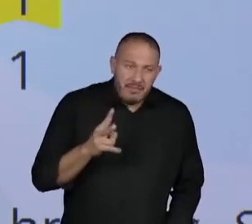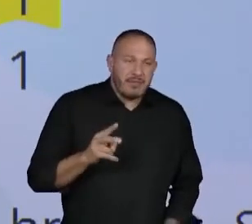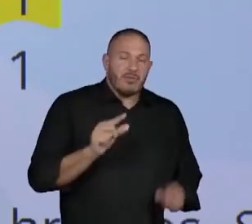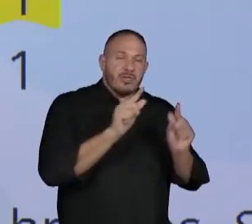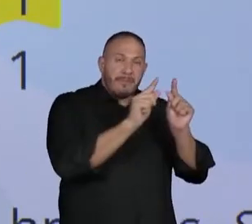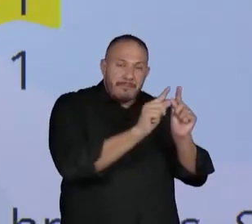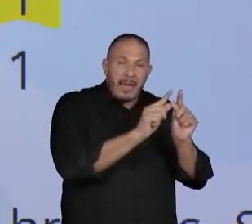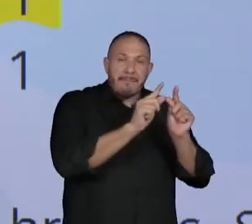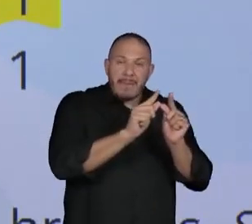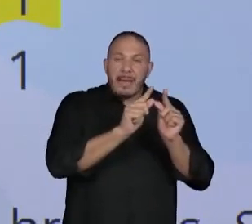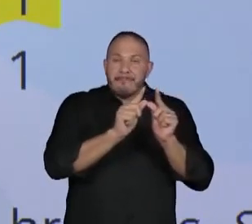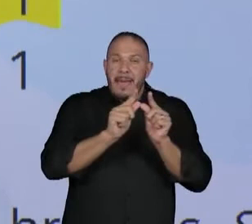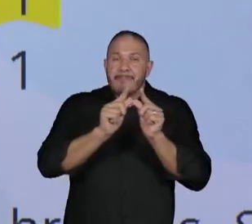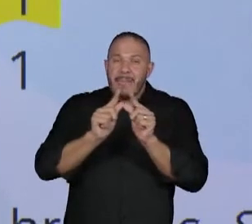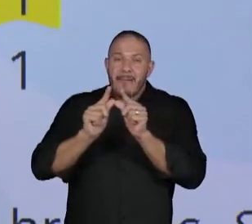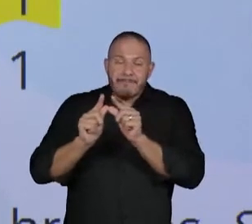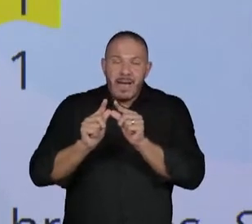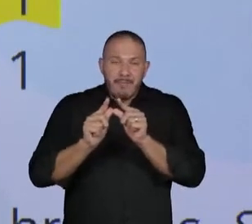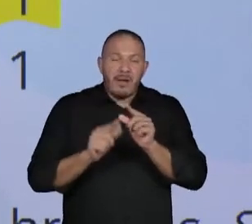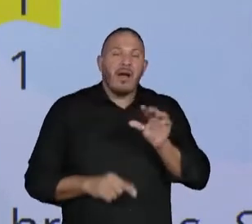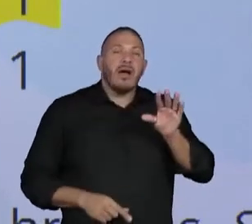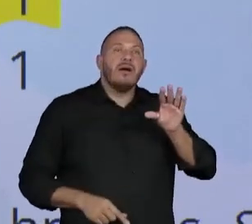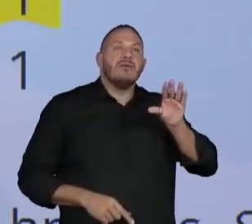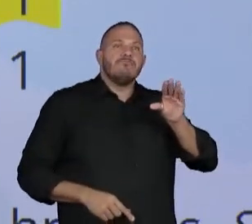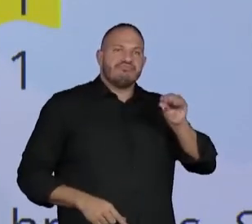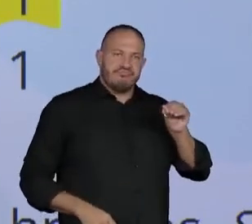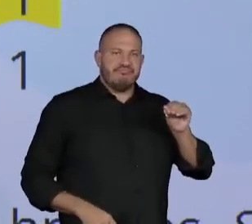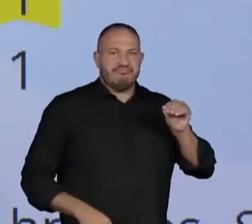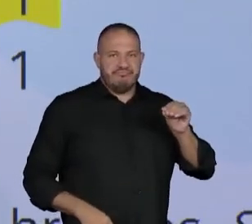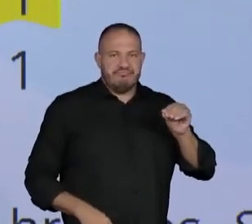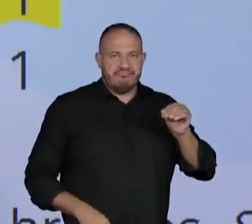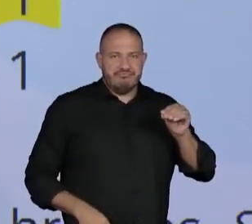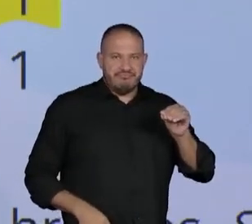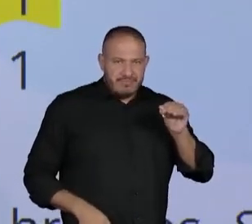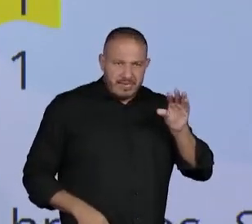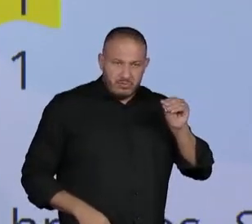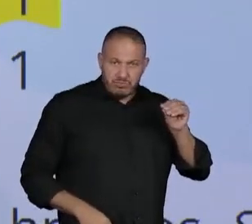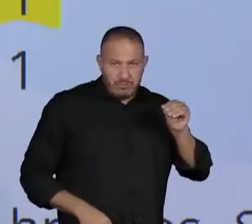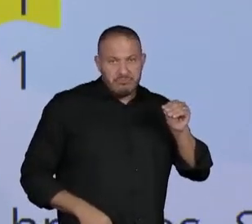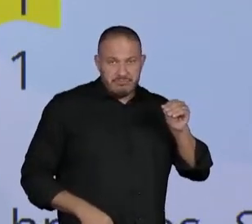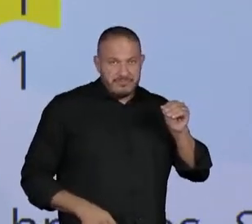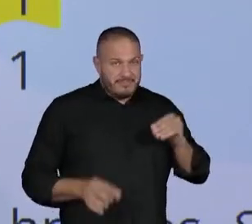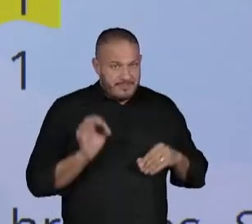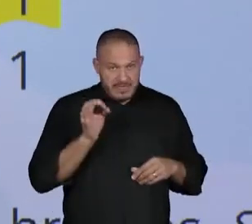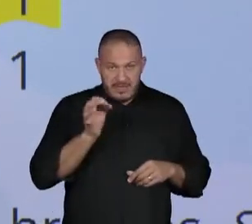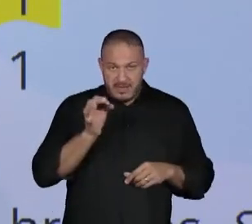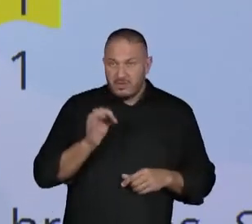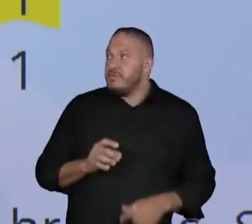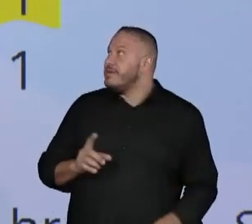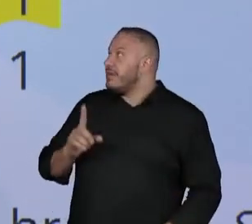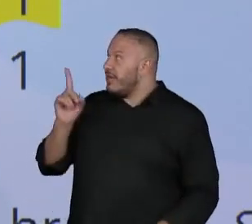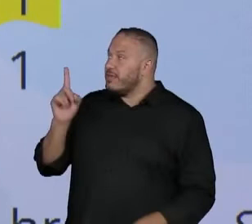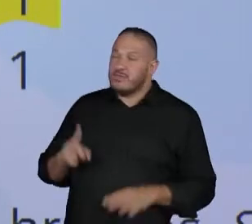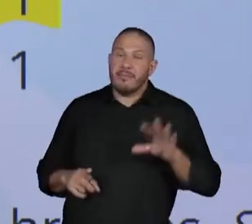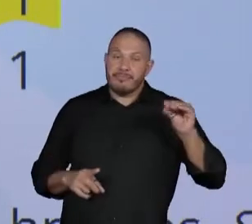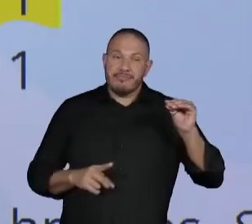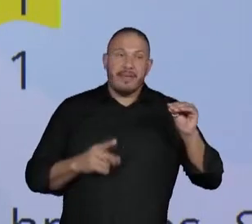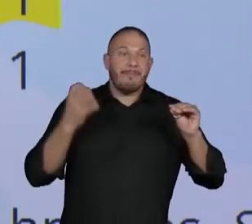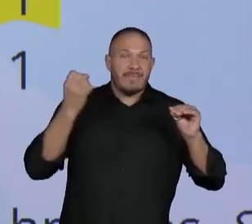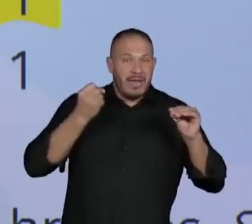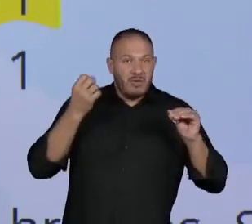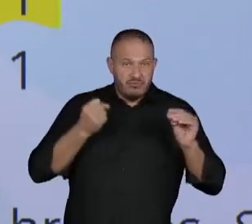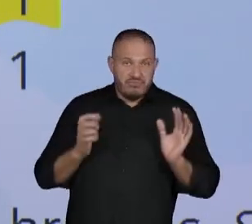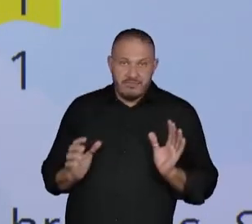os quadradinhos desligados, ou seja, que não estão pintados, não estão acesos. Isso E mesmo. nesse caso, são os quadradinhos